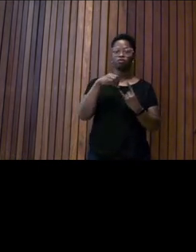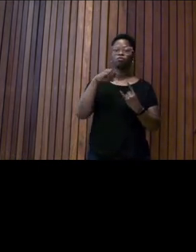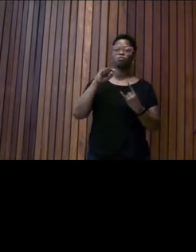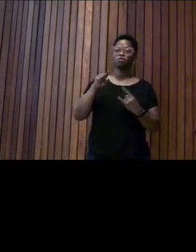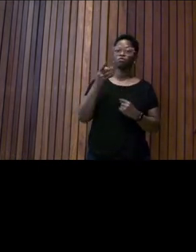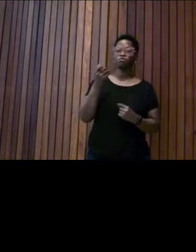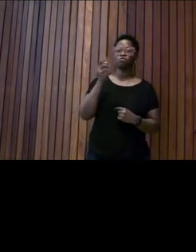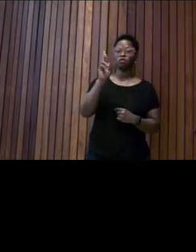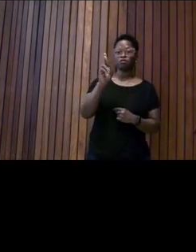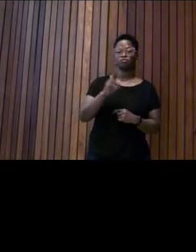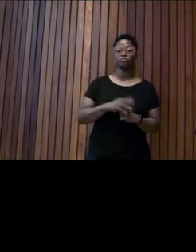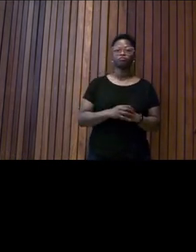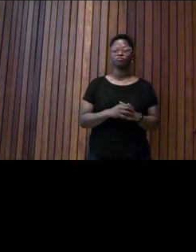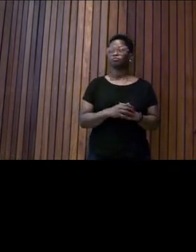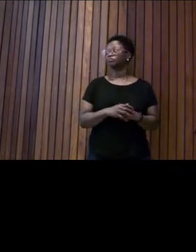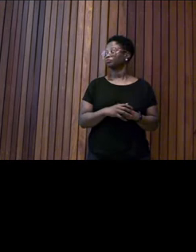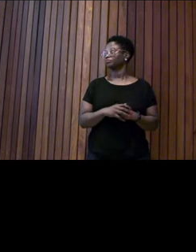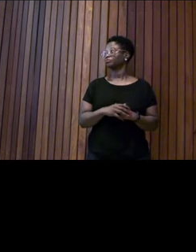om@fiocruz.br.